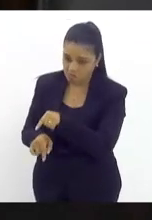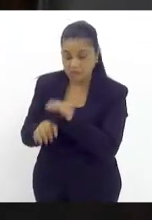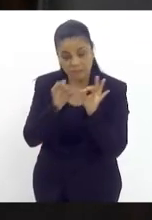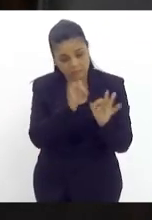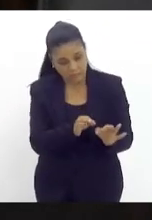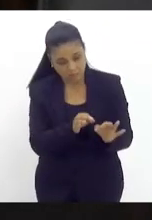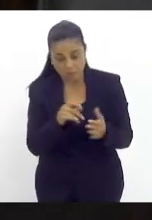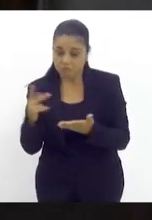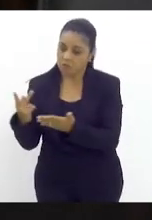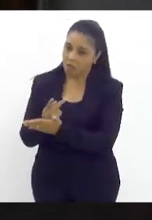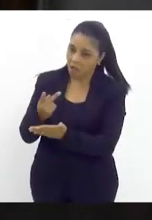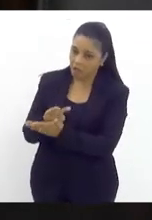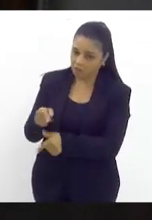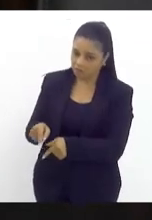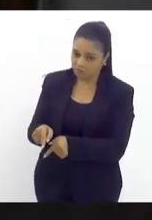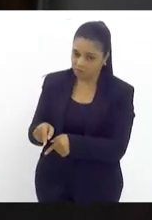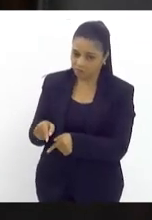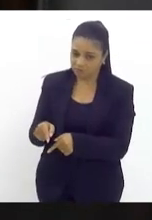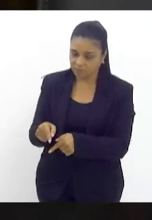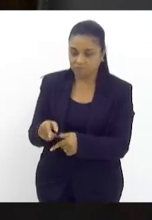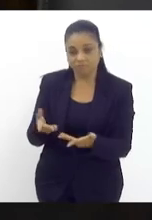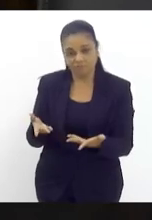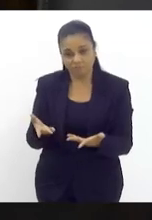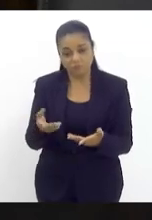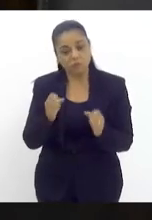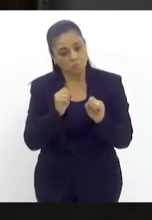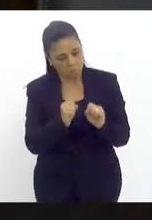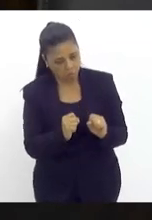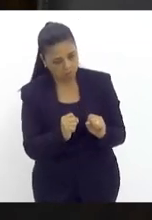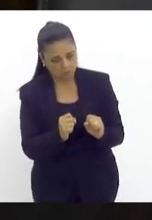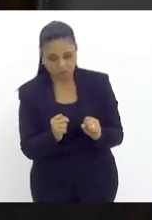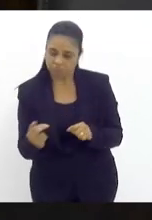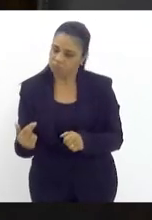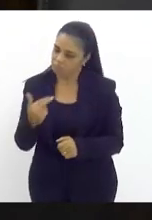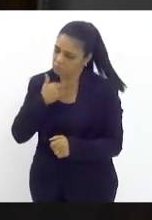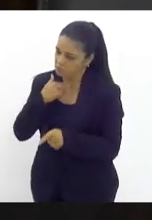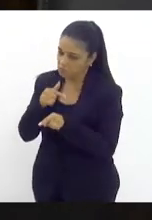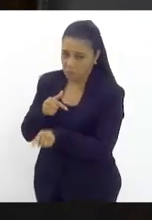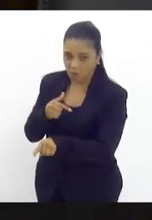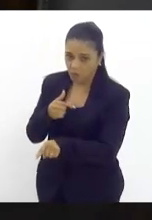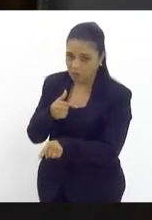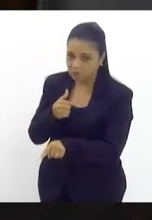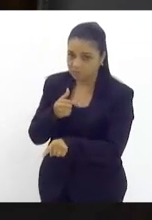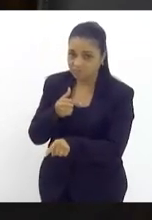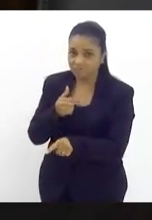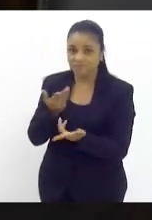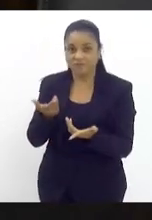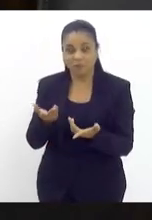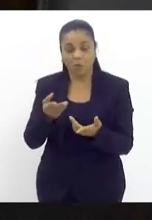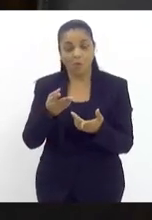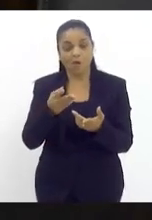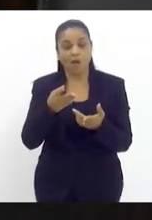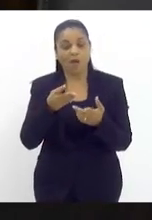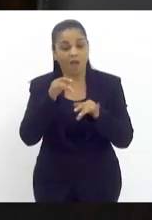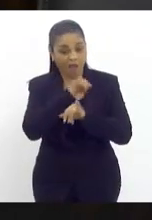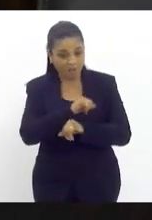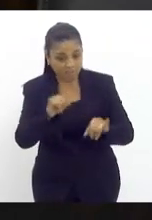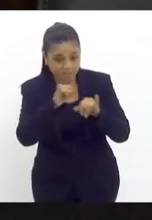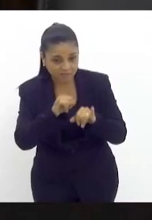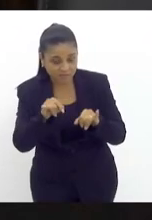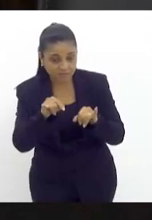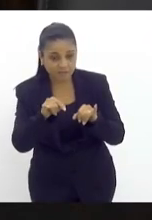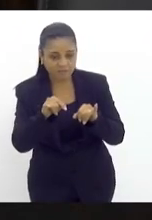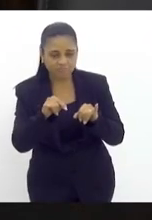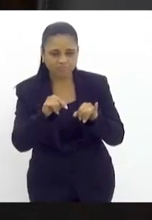certo, isso é errado. Isso pode, isso não pode. Na hora que a mídia apresenta